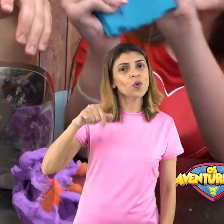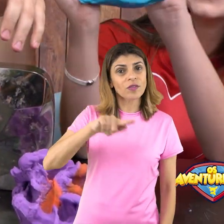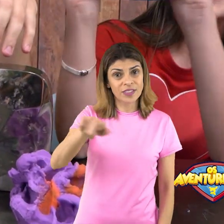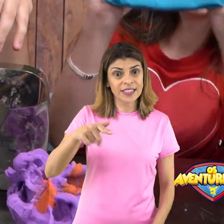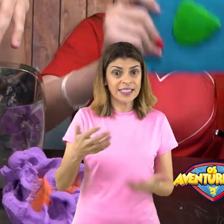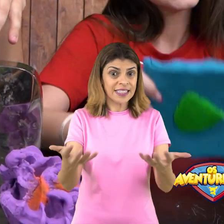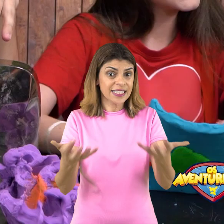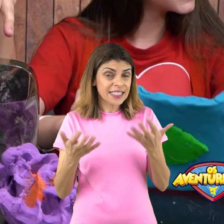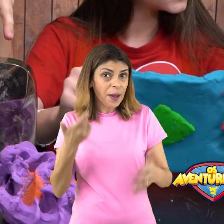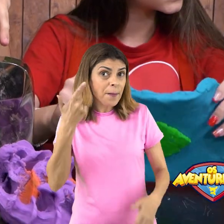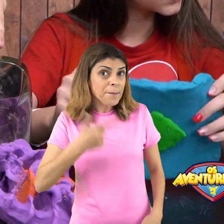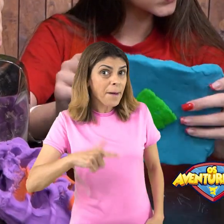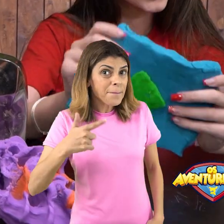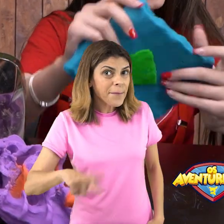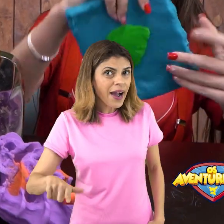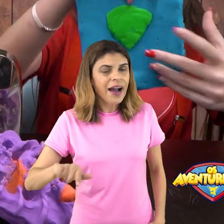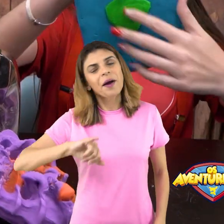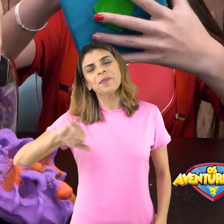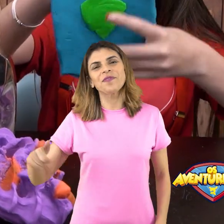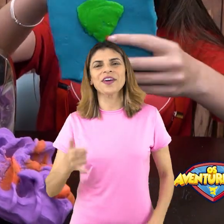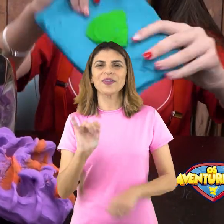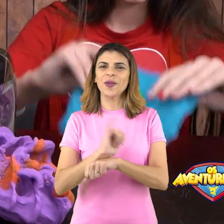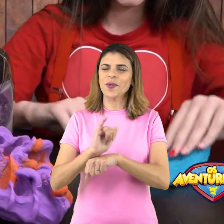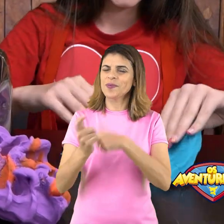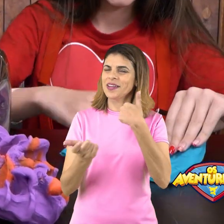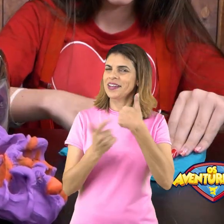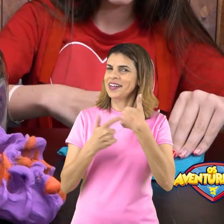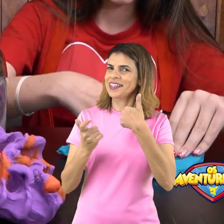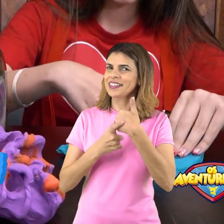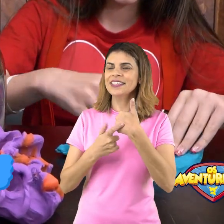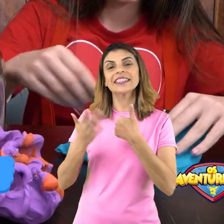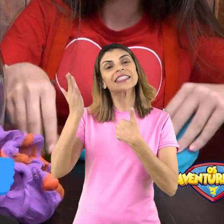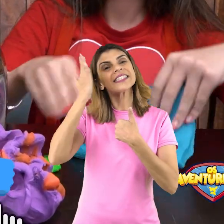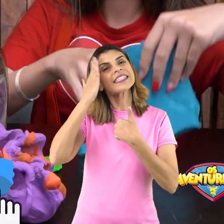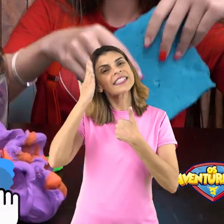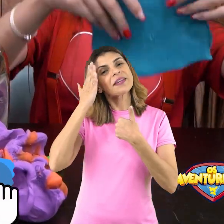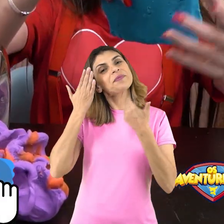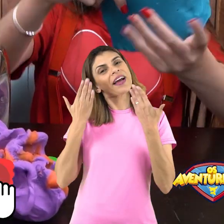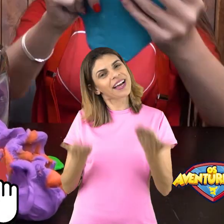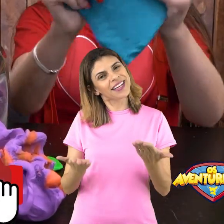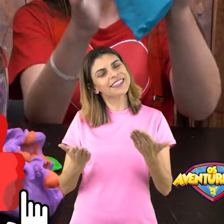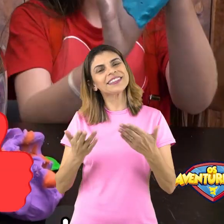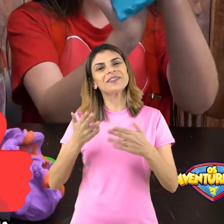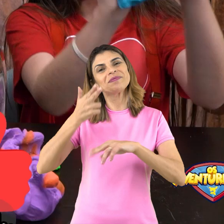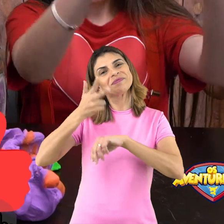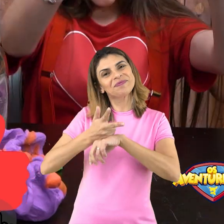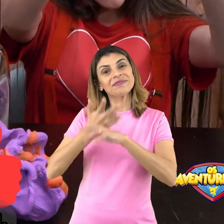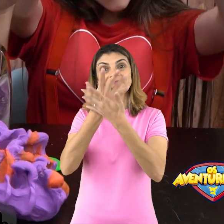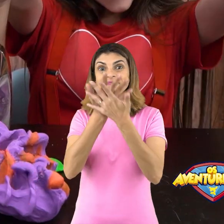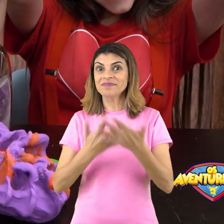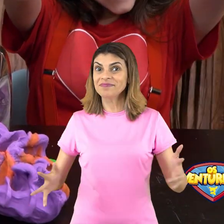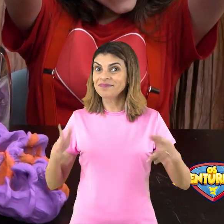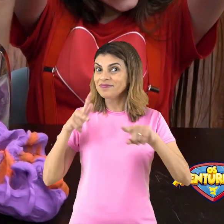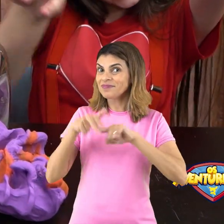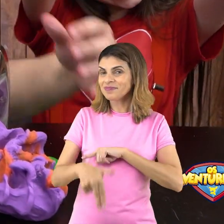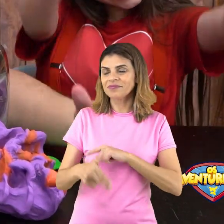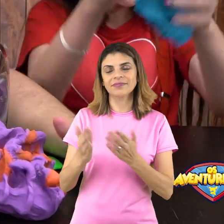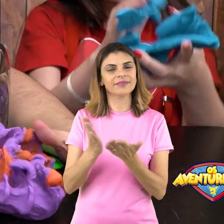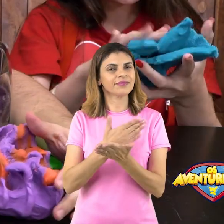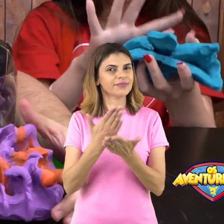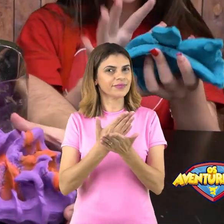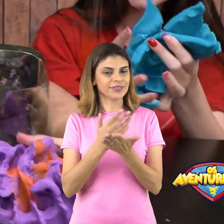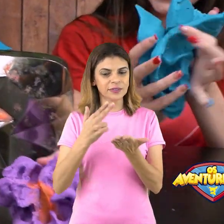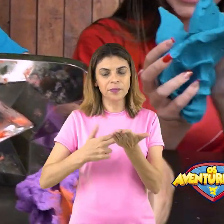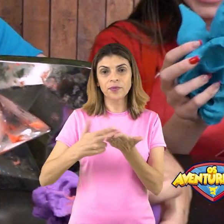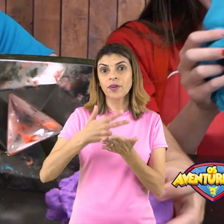vocês querem mais vídeo da série da gente virando youtubers, deixa um like aí pra eu saber. Essa série é pra comemorar o lançamento do nosso álbum de